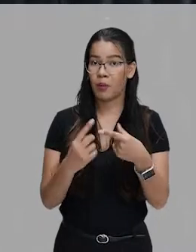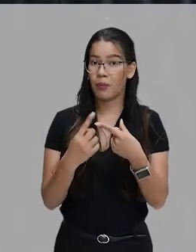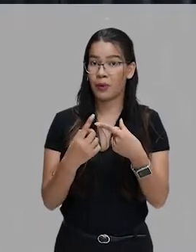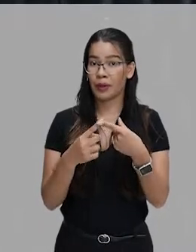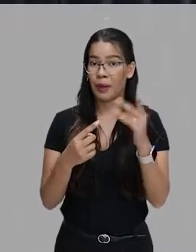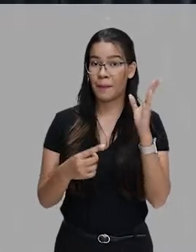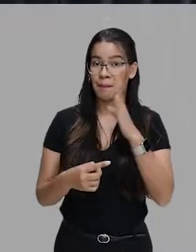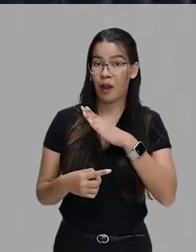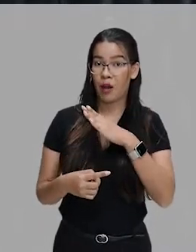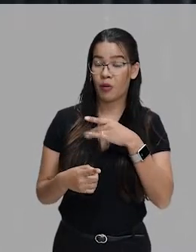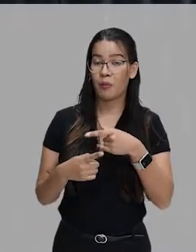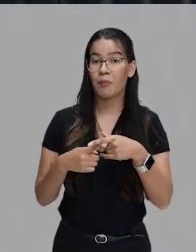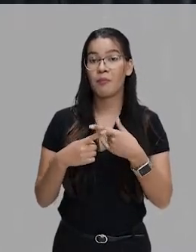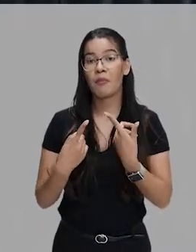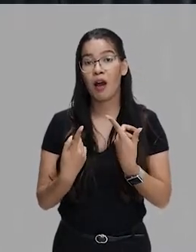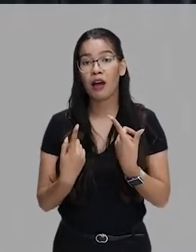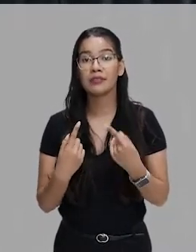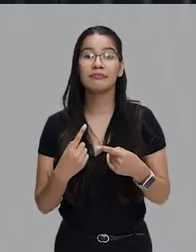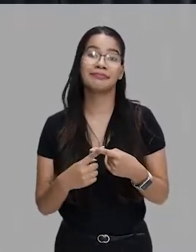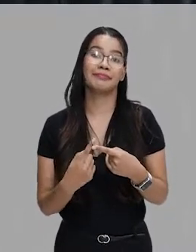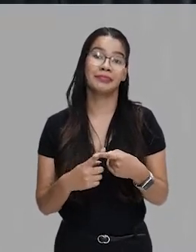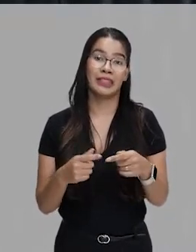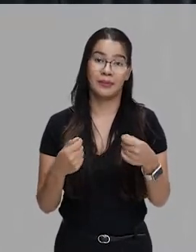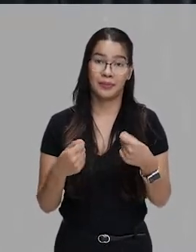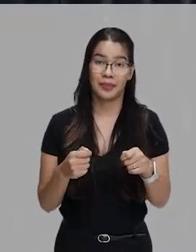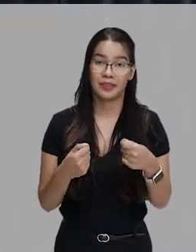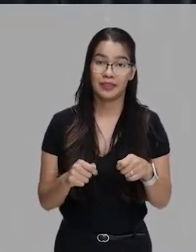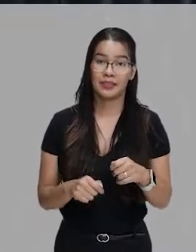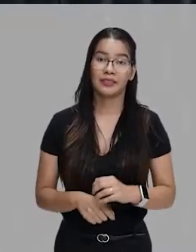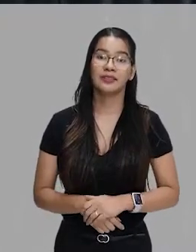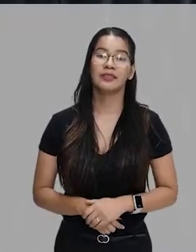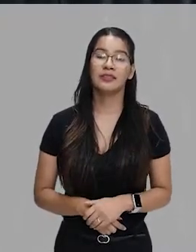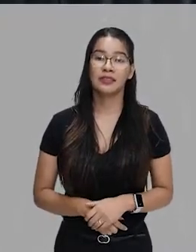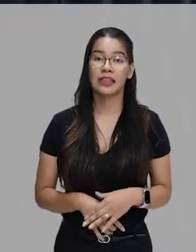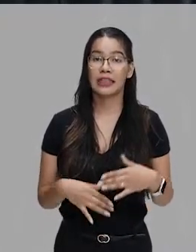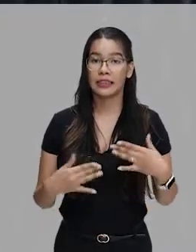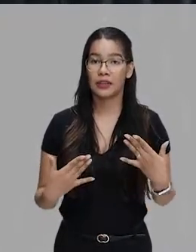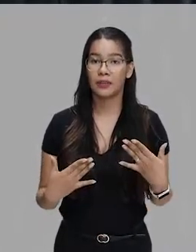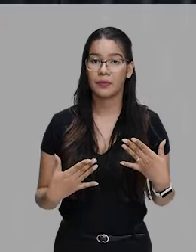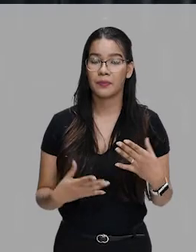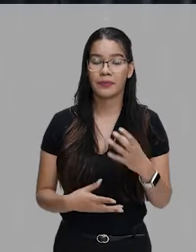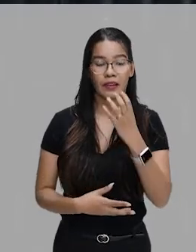mas por precisarem. Então, eu tenho aqui essa oração, os cães mordem,